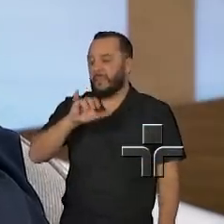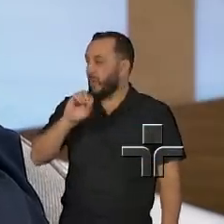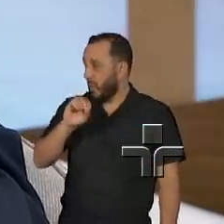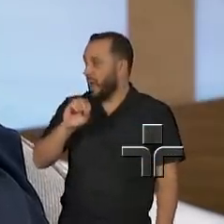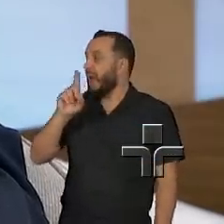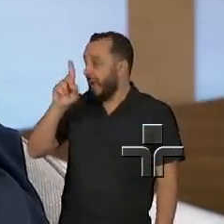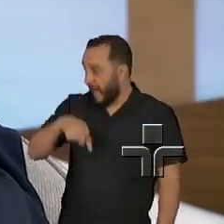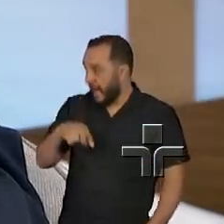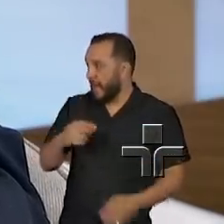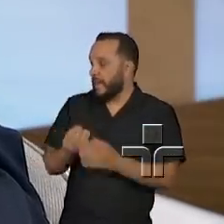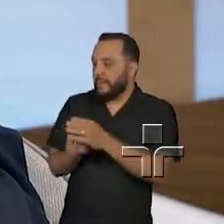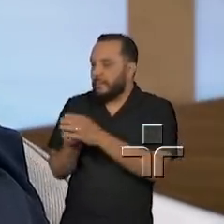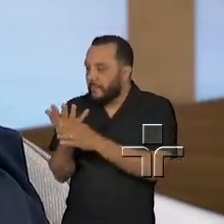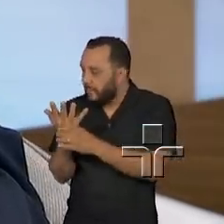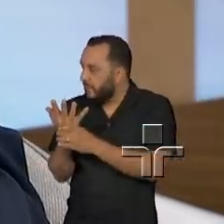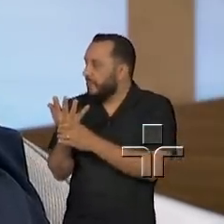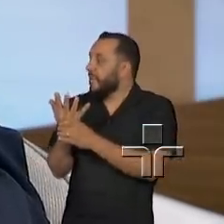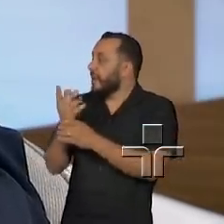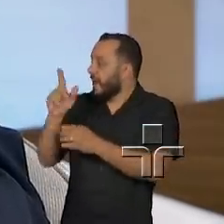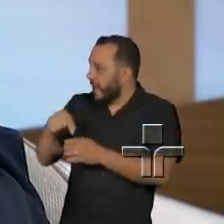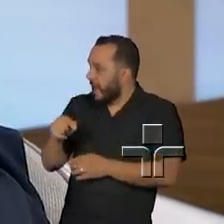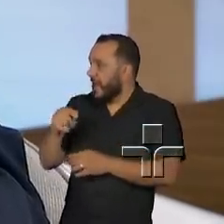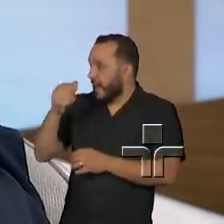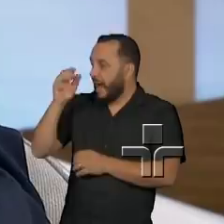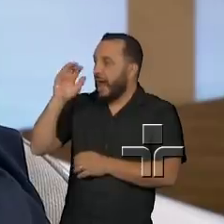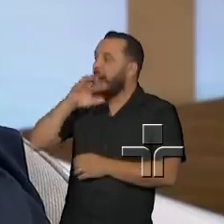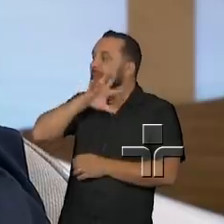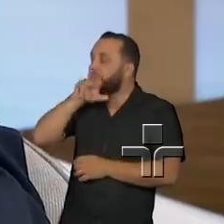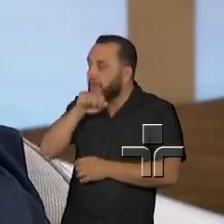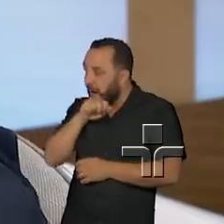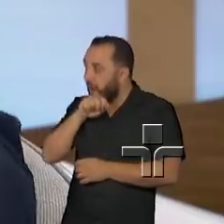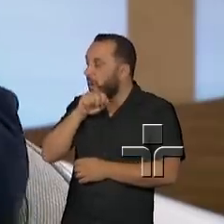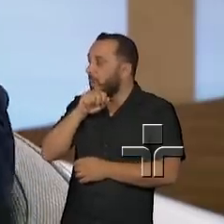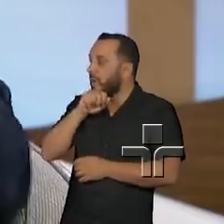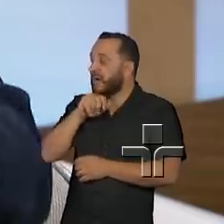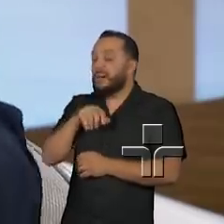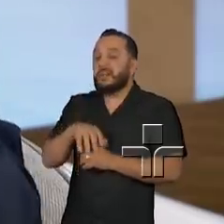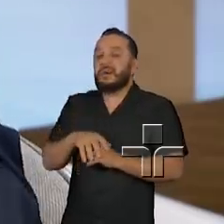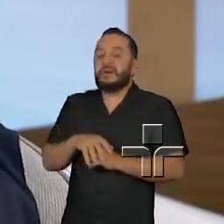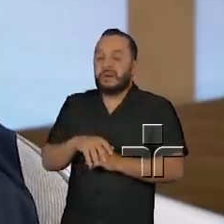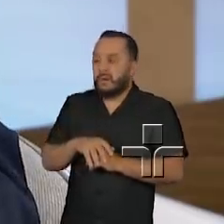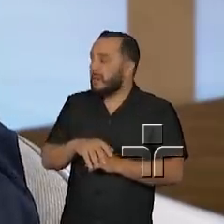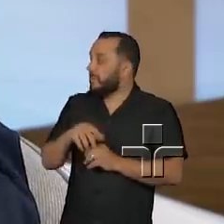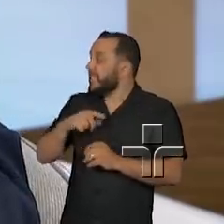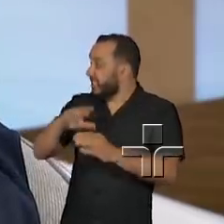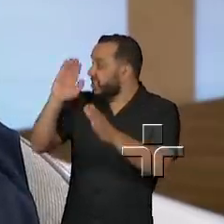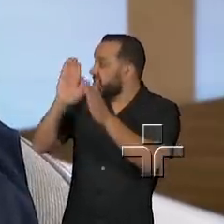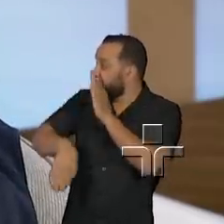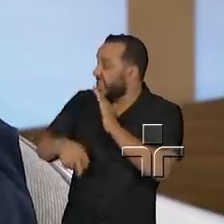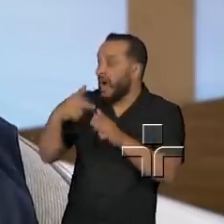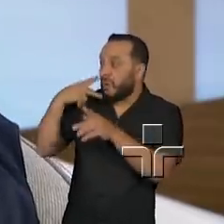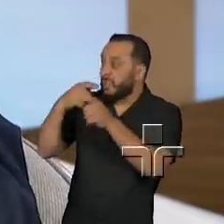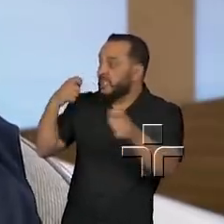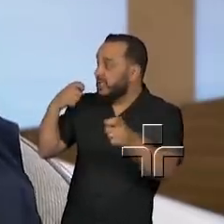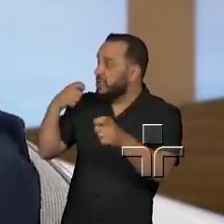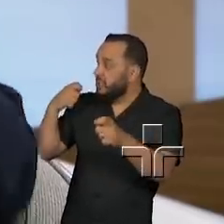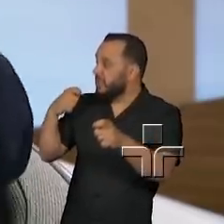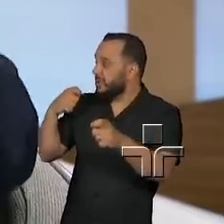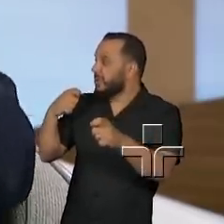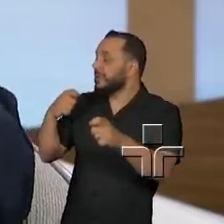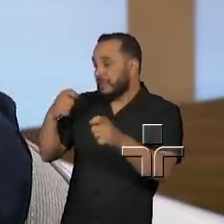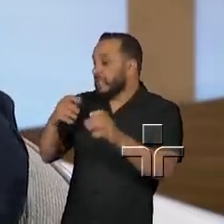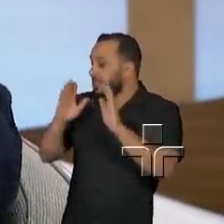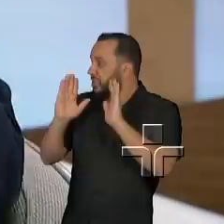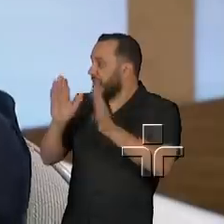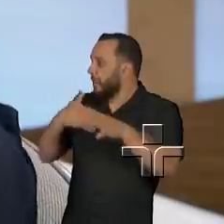é fungo, é animal? Eu falei, é. Aí ele falou, então tem que tirar os índios e pegar. Eu falei, não. Quem sabe qual é a folha boa e a